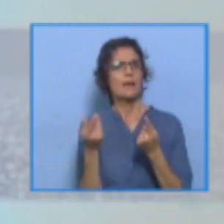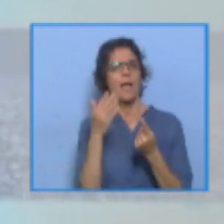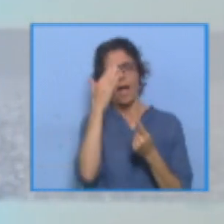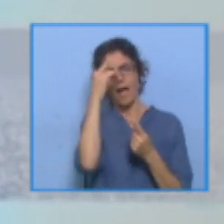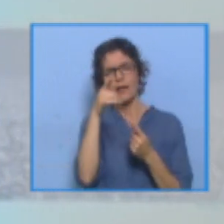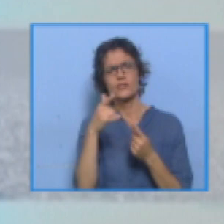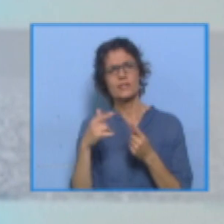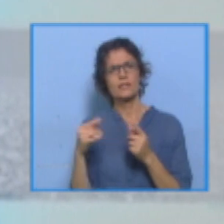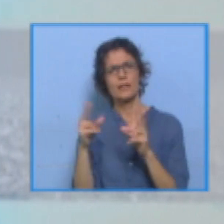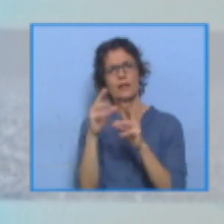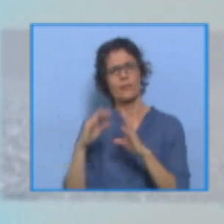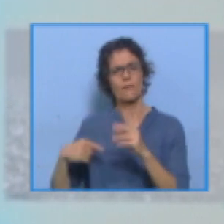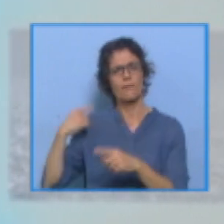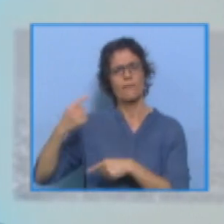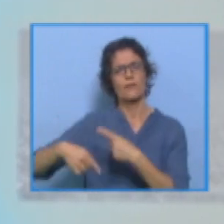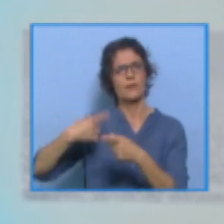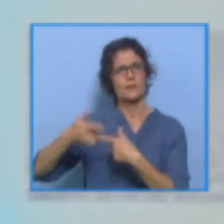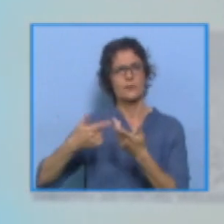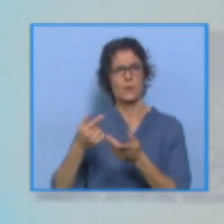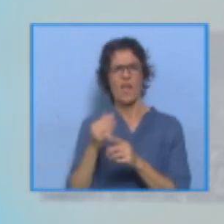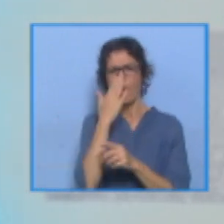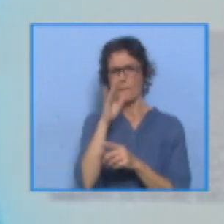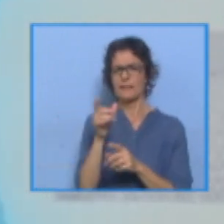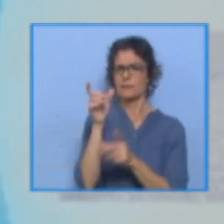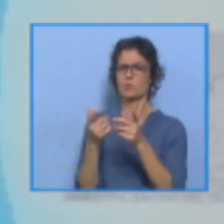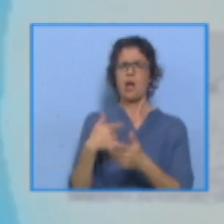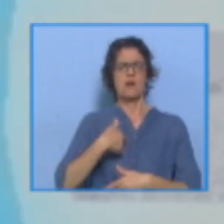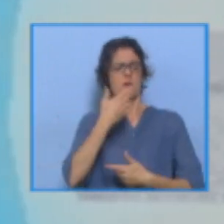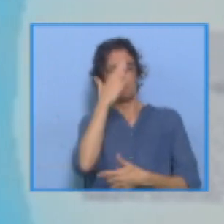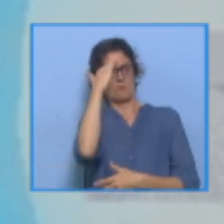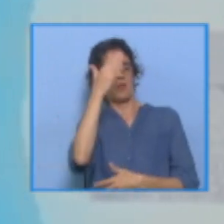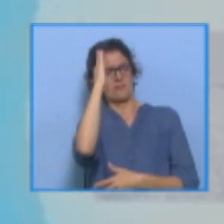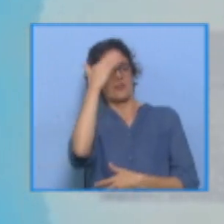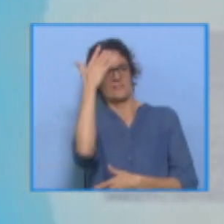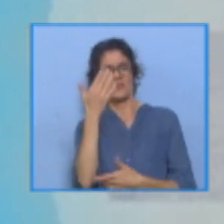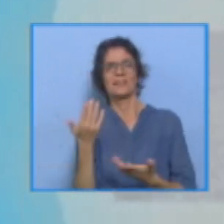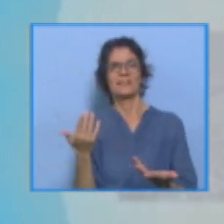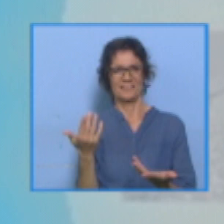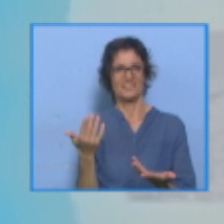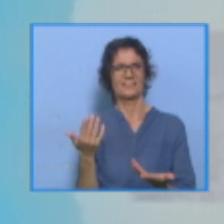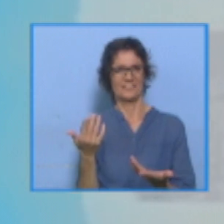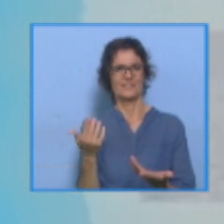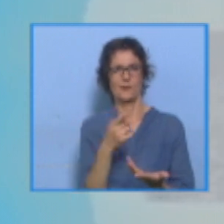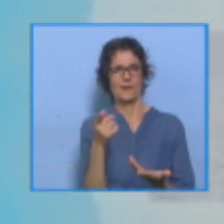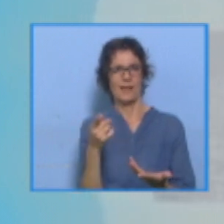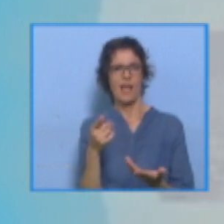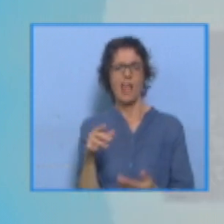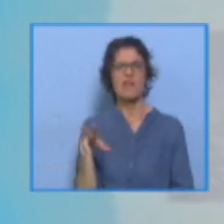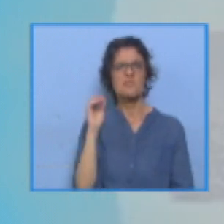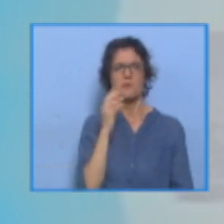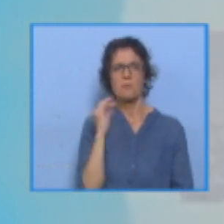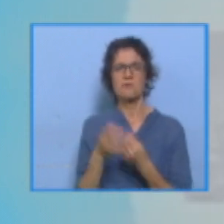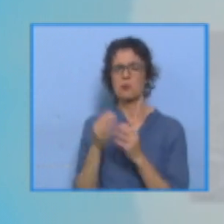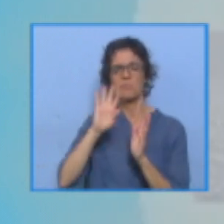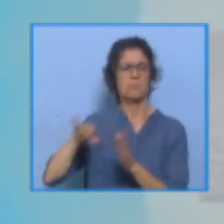gerações são assim um bocadinho apresentadas como sabendo já tudo e não precisando do conselho dos mais velhos. Portanto,